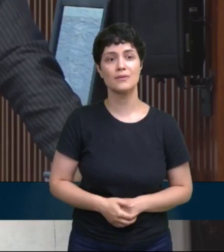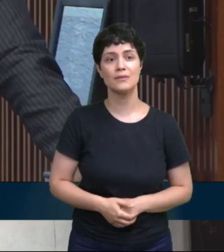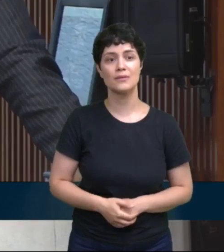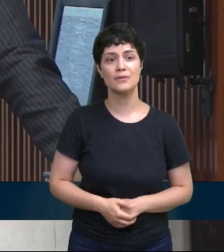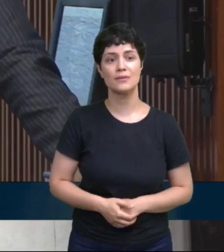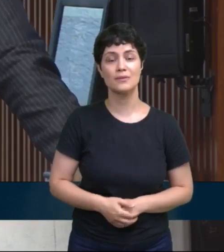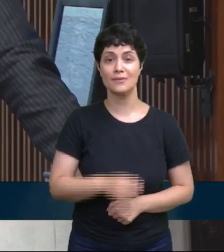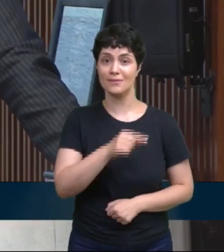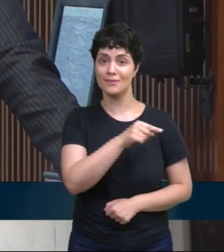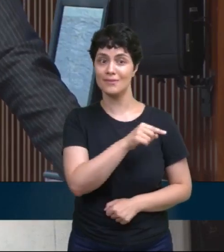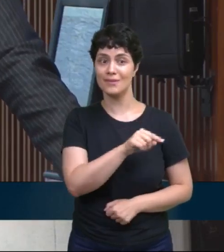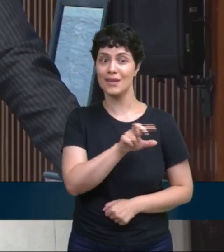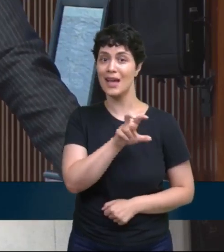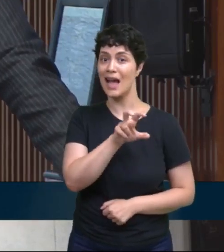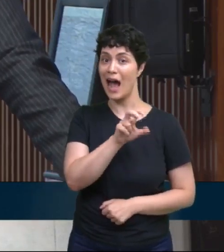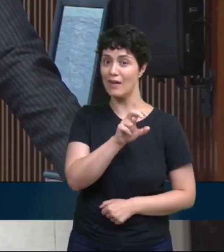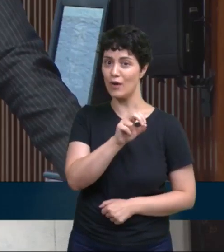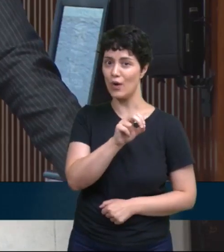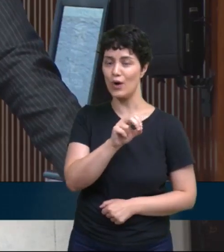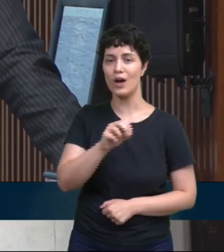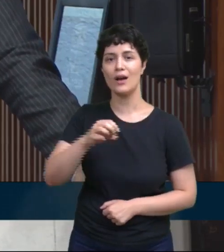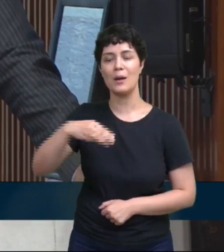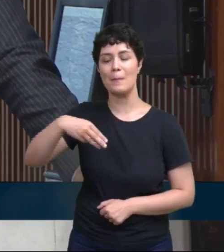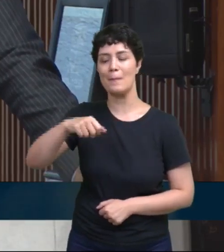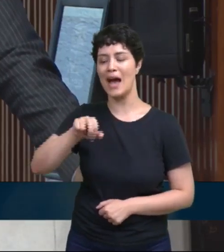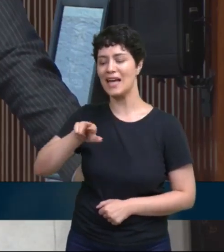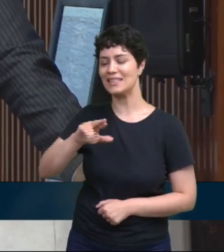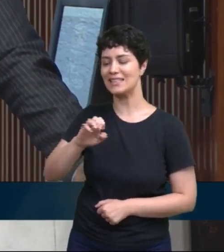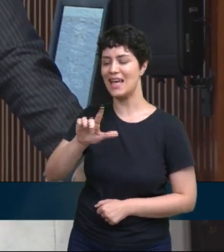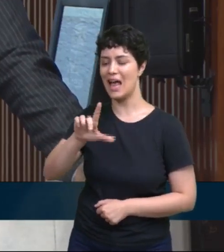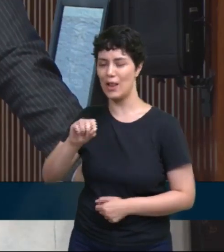Avô do Marcelo e do Matheus.